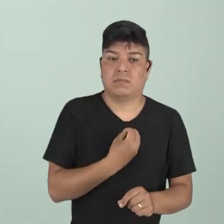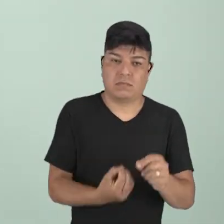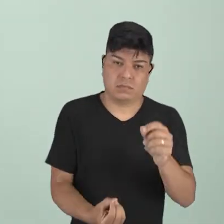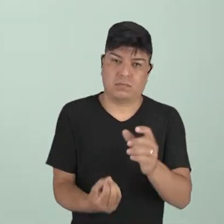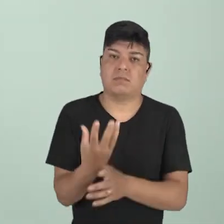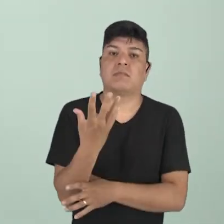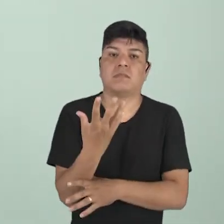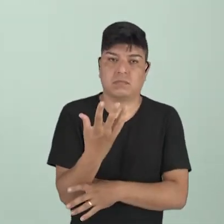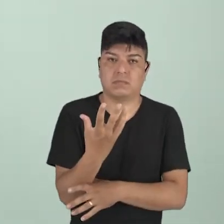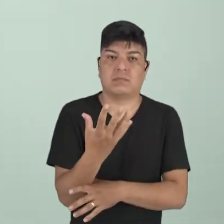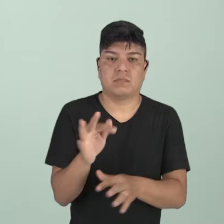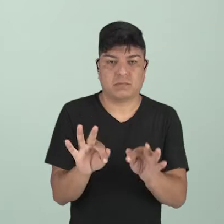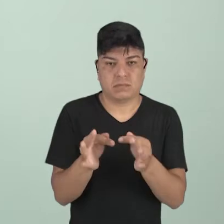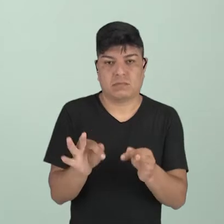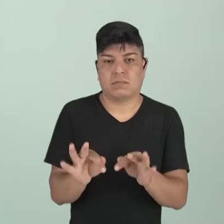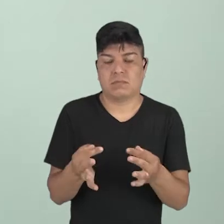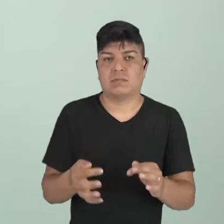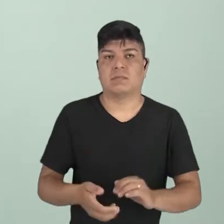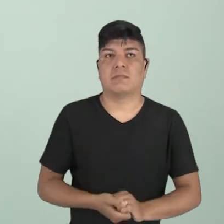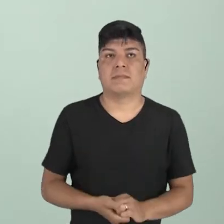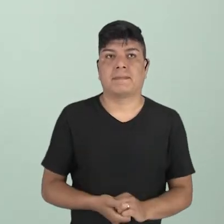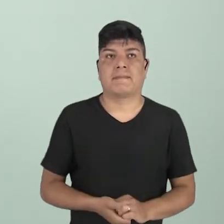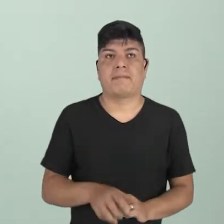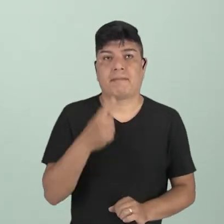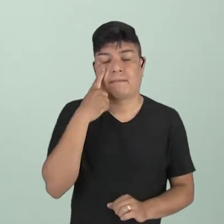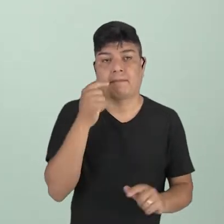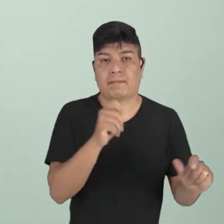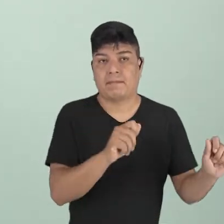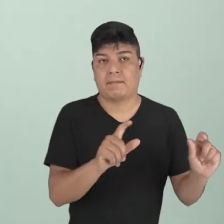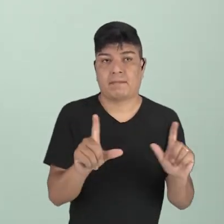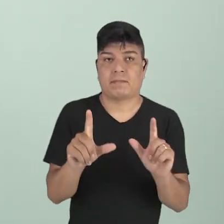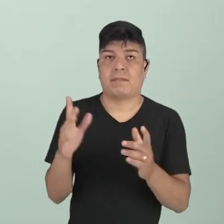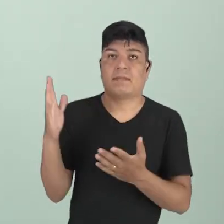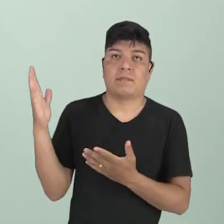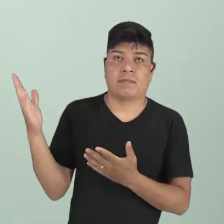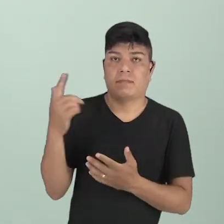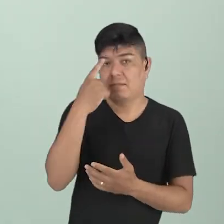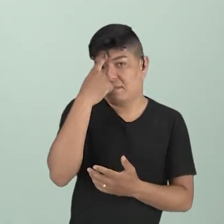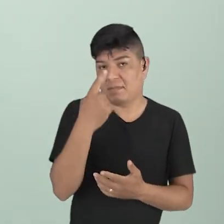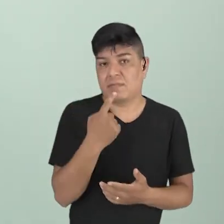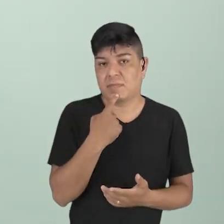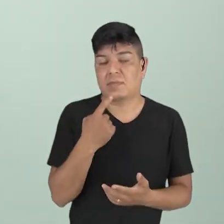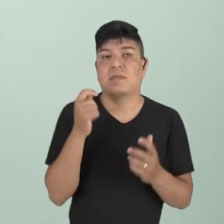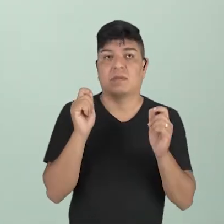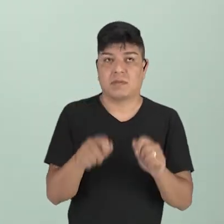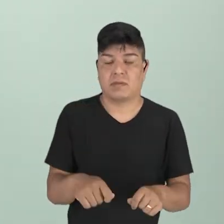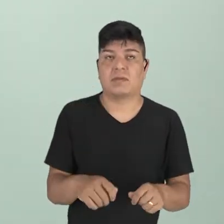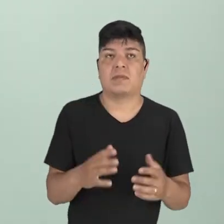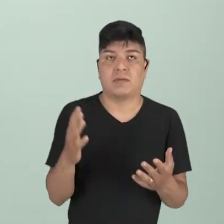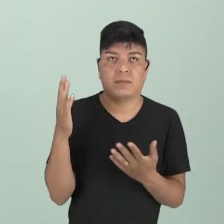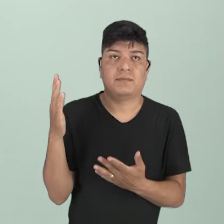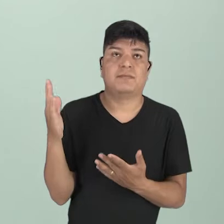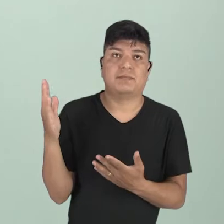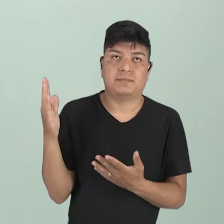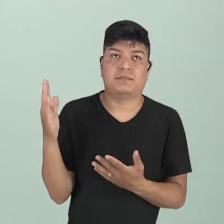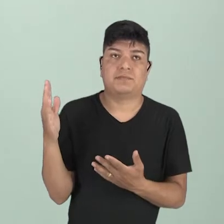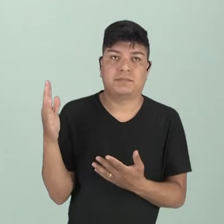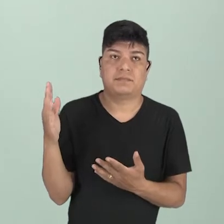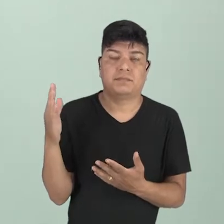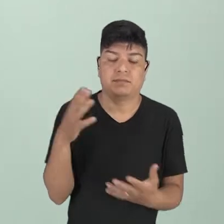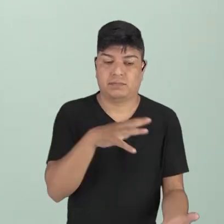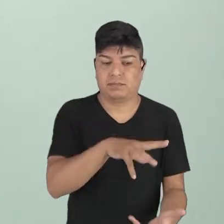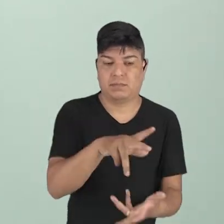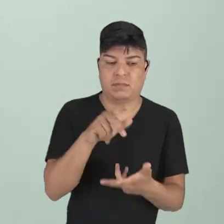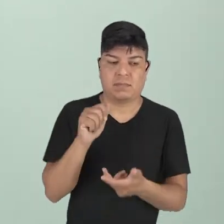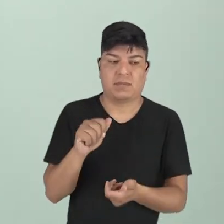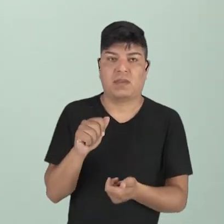surgimento de um organismo muito simples, tá? Aí na telinha vocês podem ver, né, ali uma ilustração, né, do que poderia ser, né, esse cenário da Terra